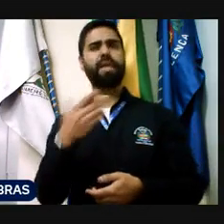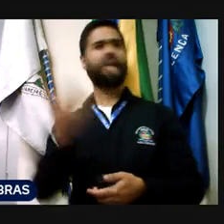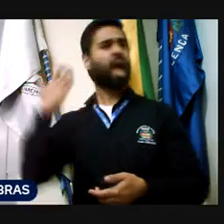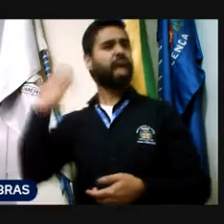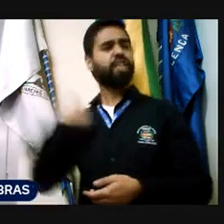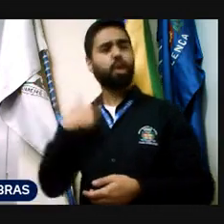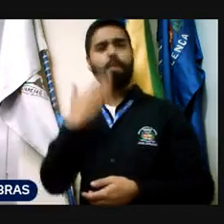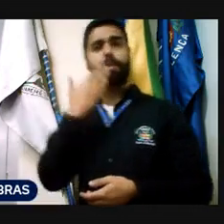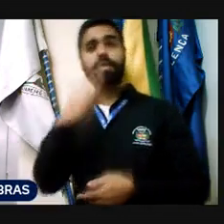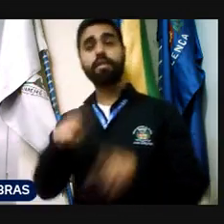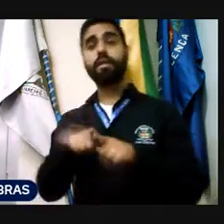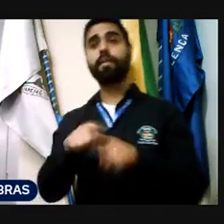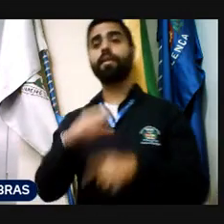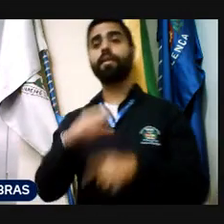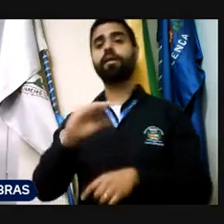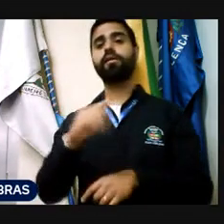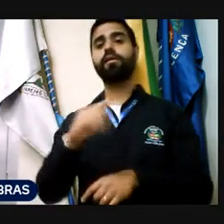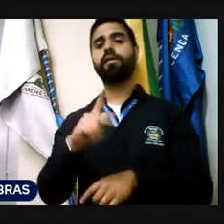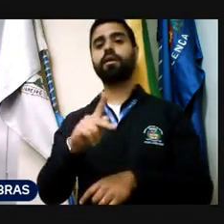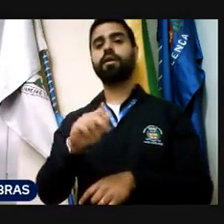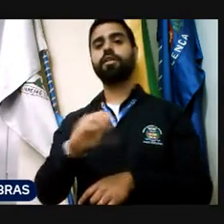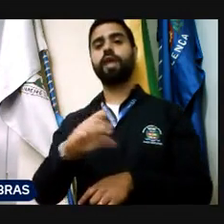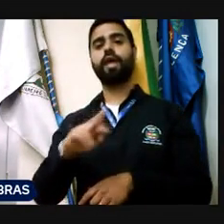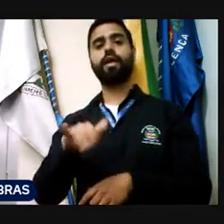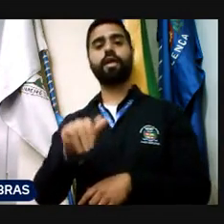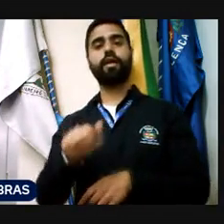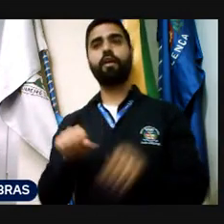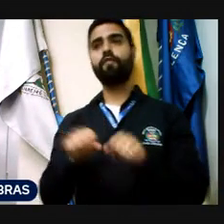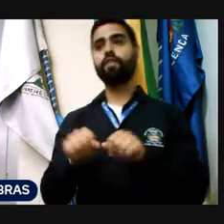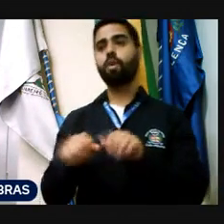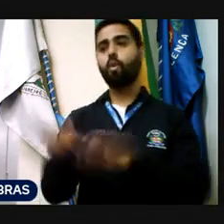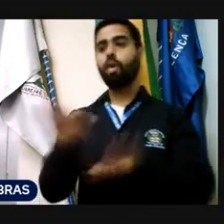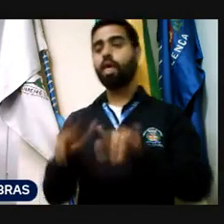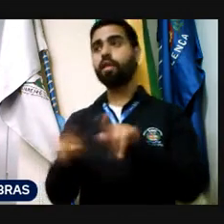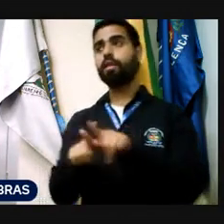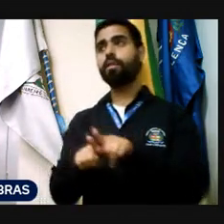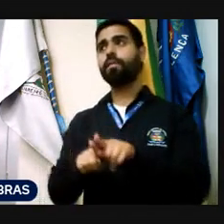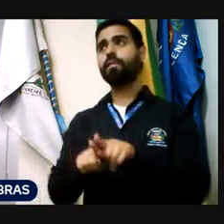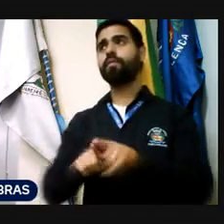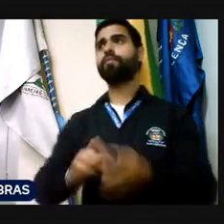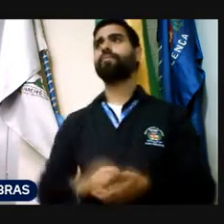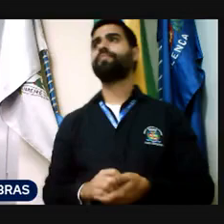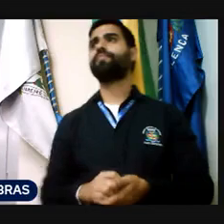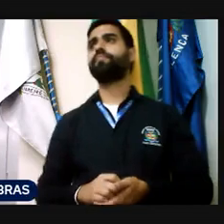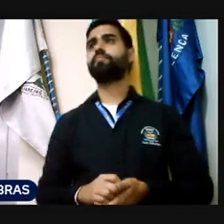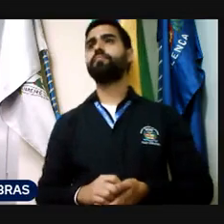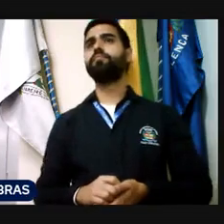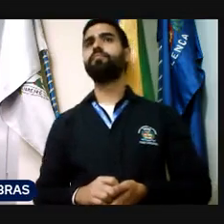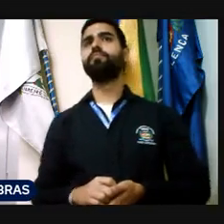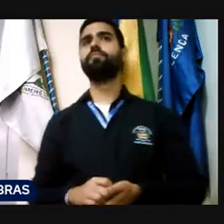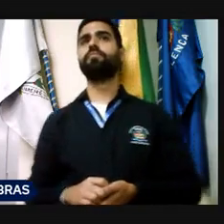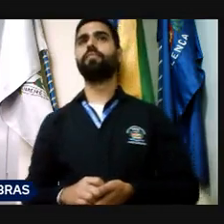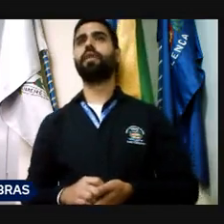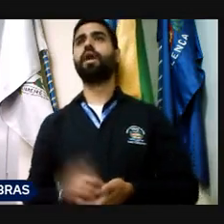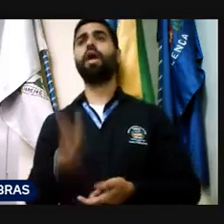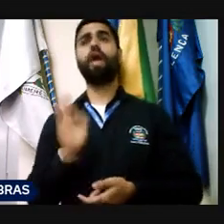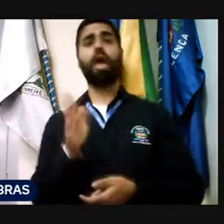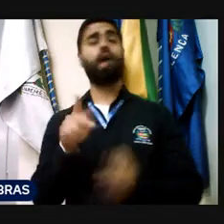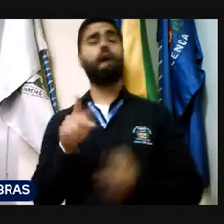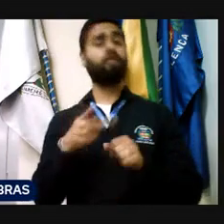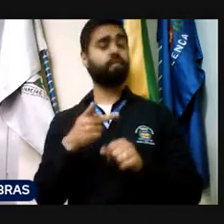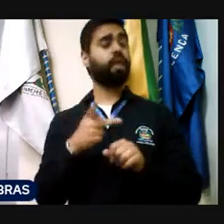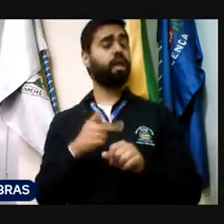sempre pedindo também, lá em Chacrinha, na Ponte do Prado, fazer um tratamento lá, Saulo. Eu já até falei aqui, poderia ter uma